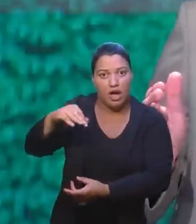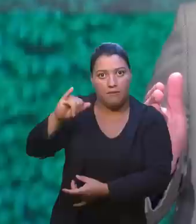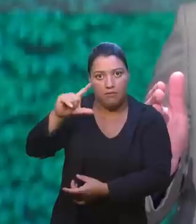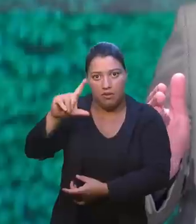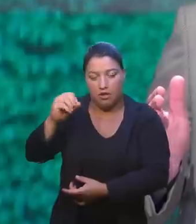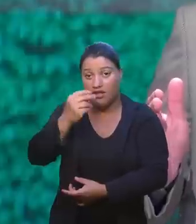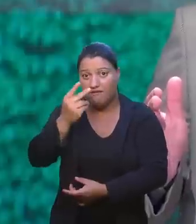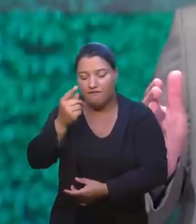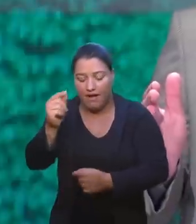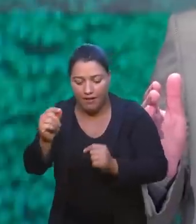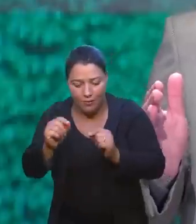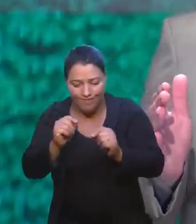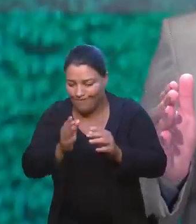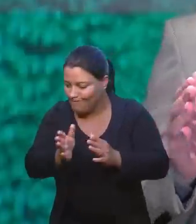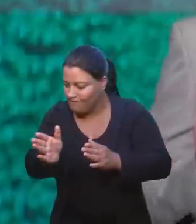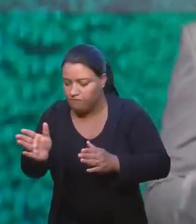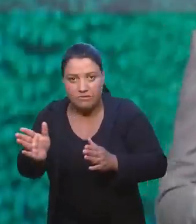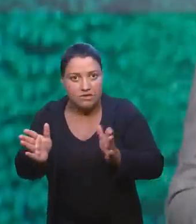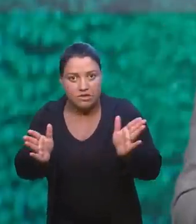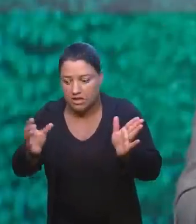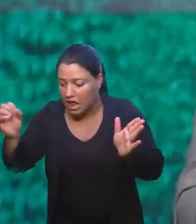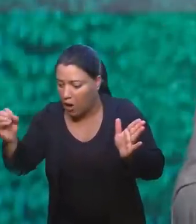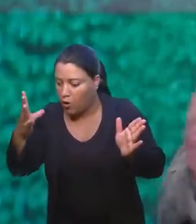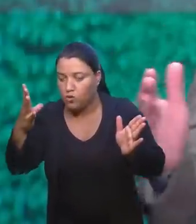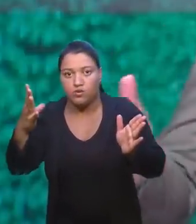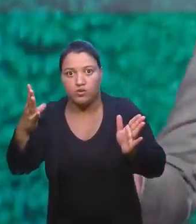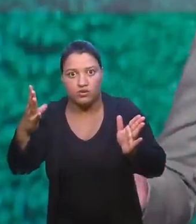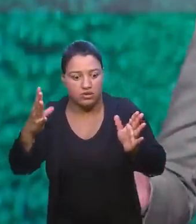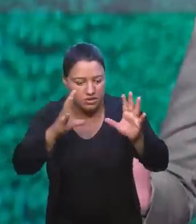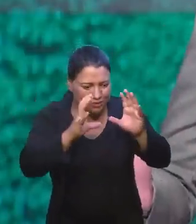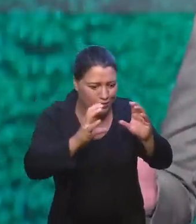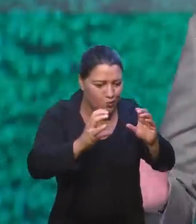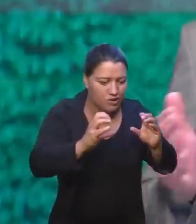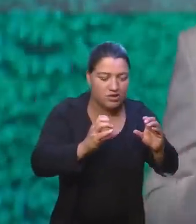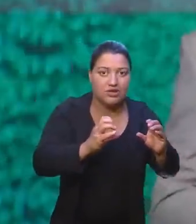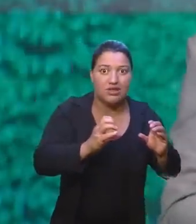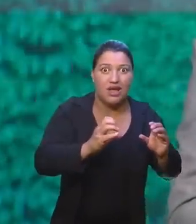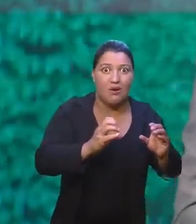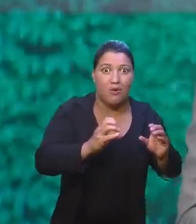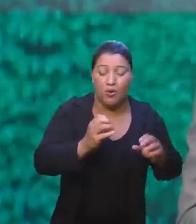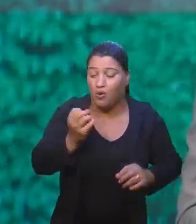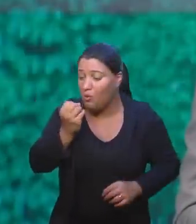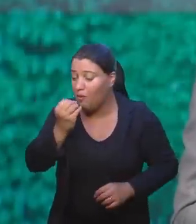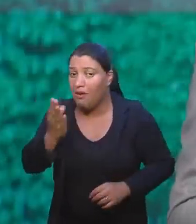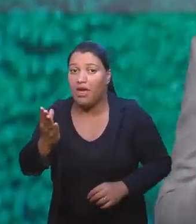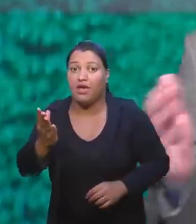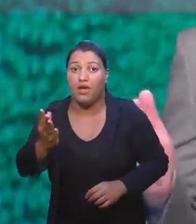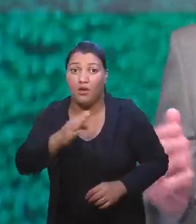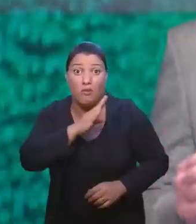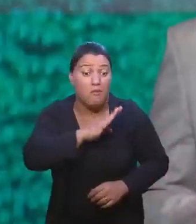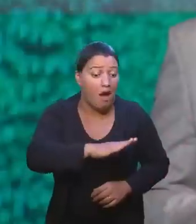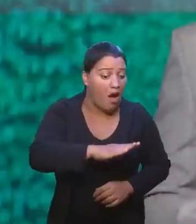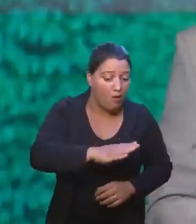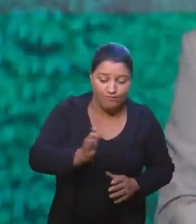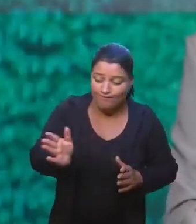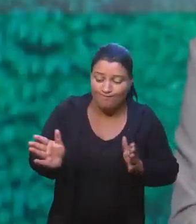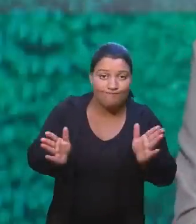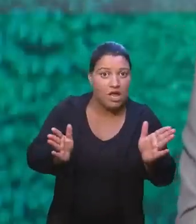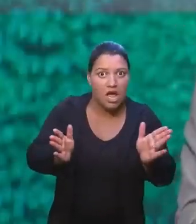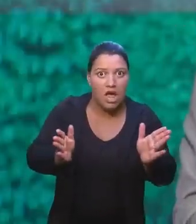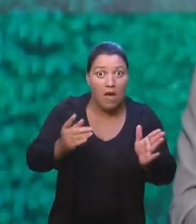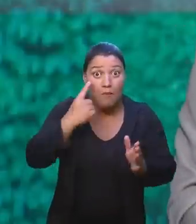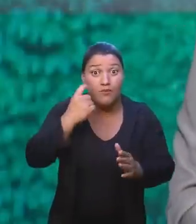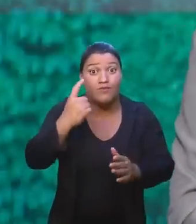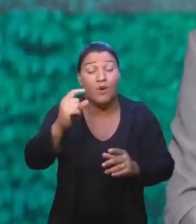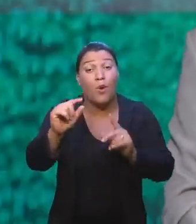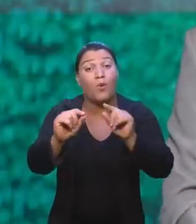que lado desejamos estar, na luz, na sombra, no bem, no mal, é muito